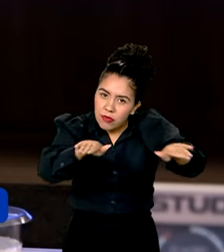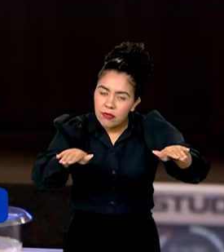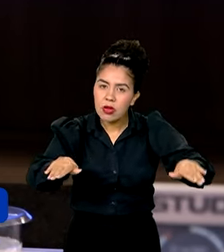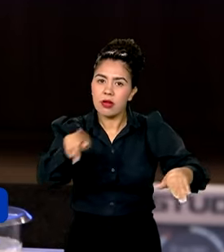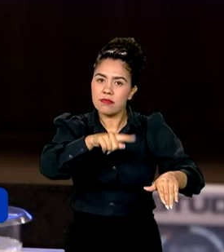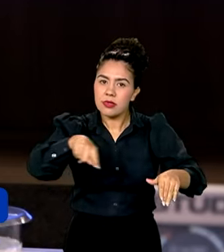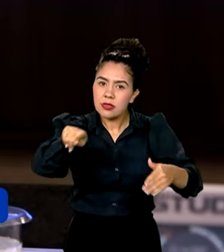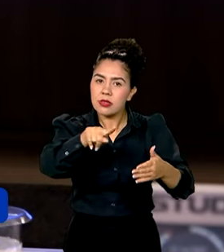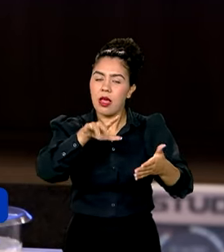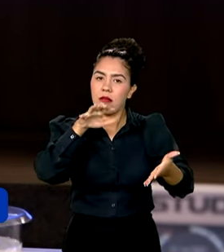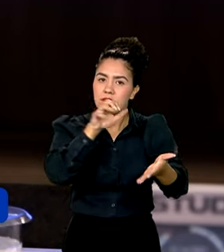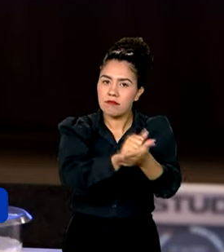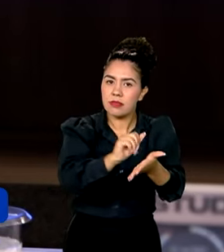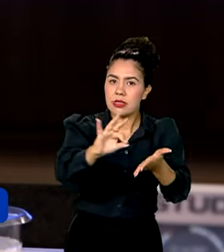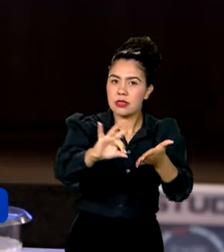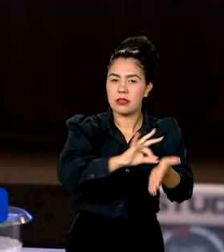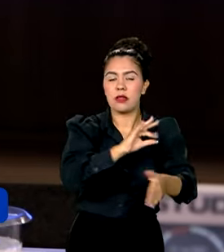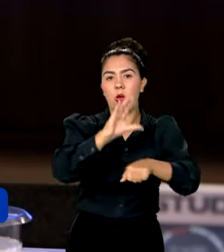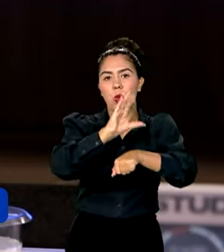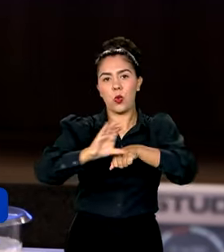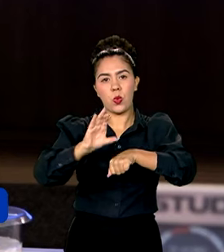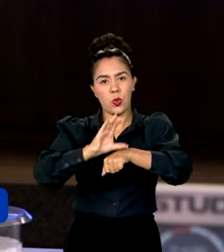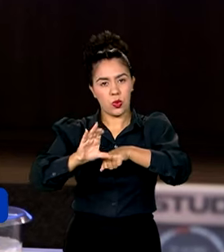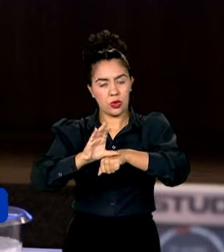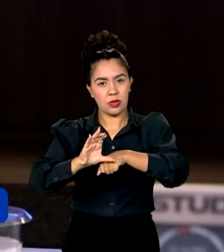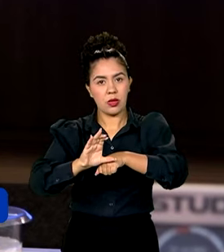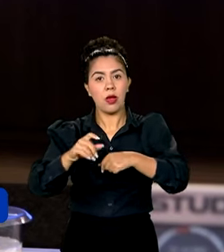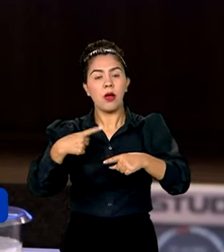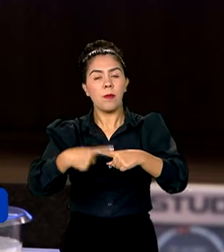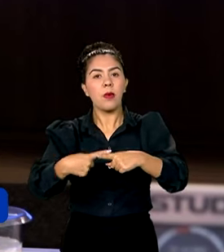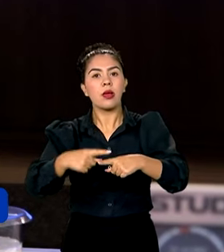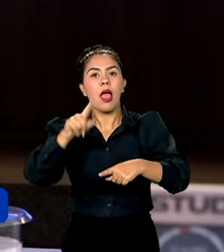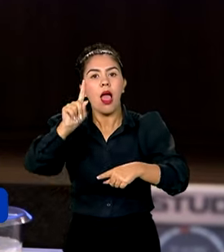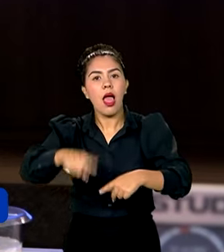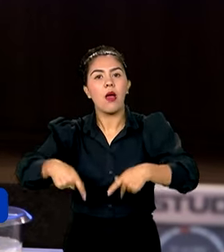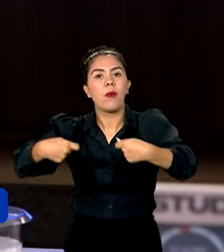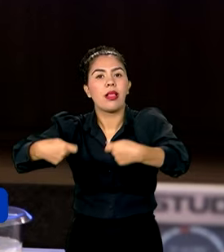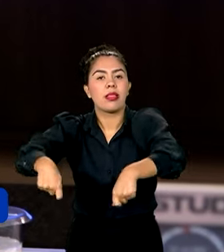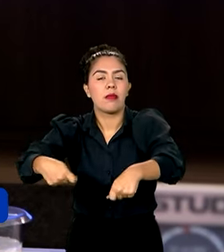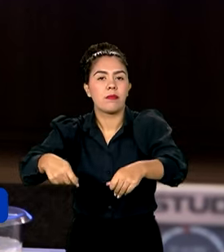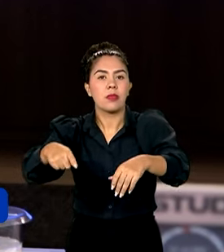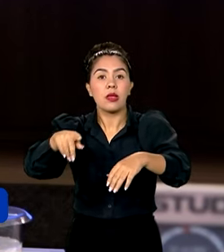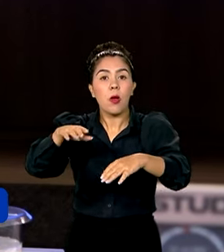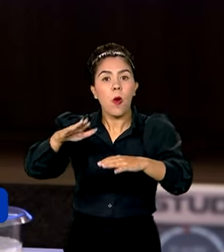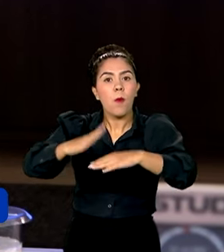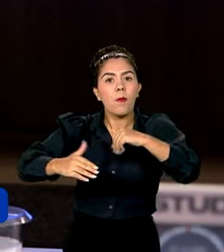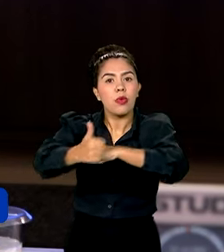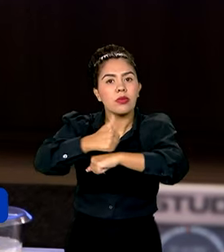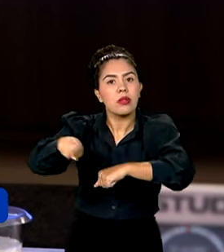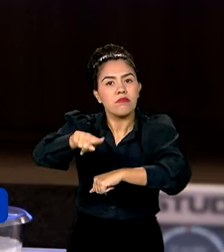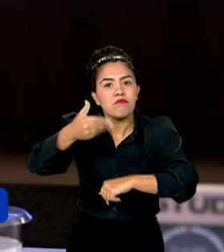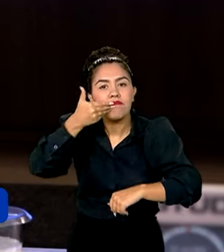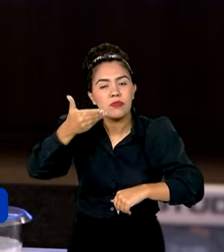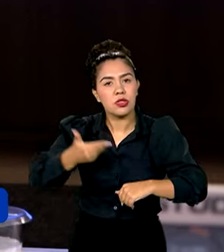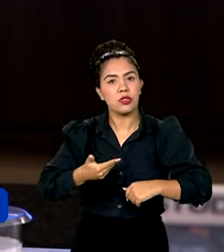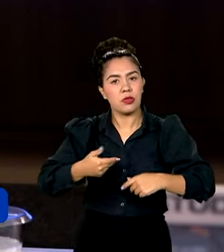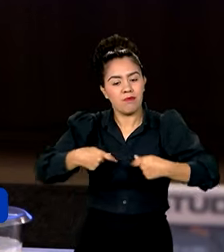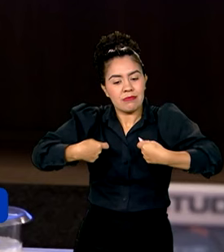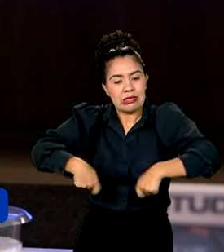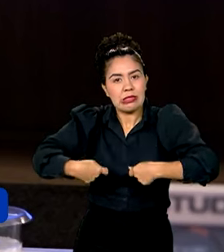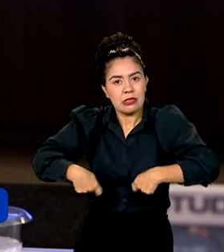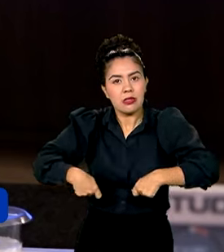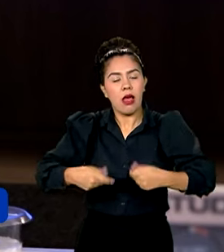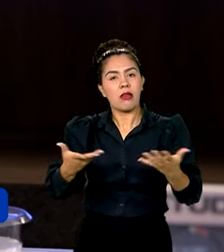inscrevam nesse curso que é foi uma demanda dos próprios profissionais eh que quer aumentar a